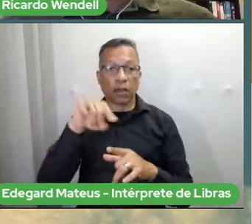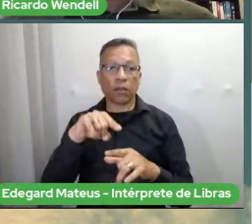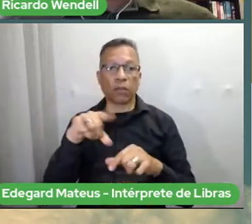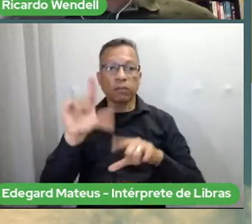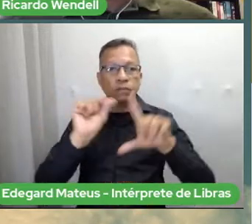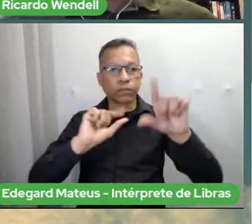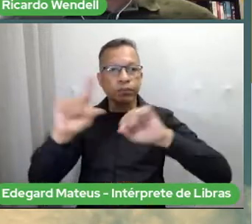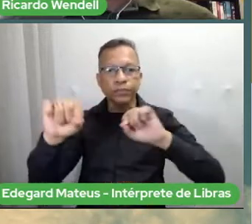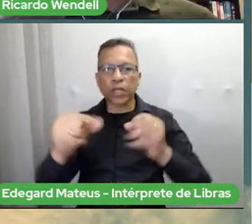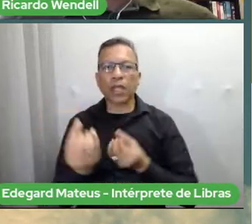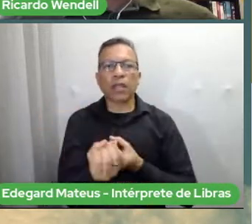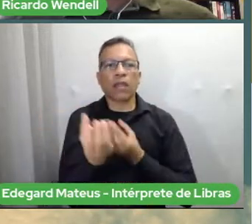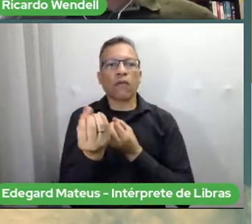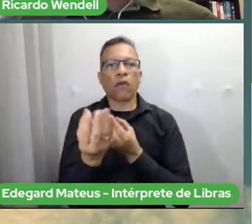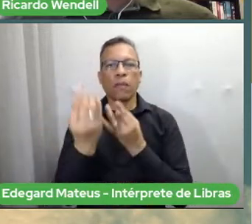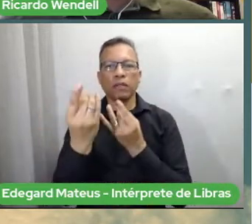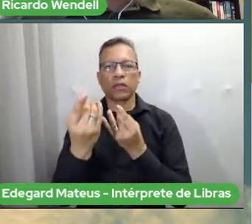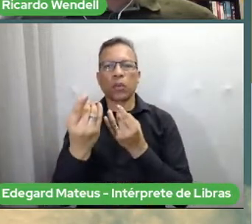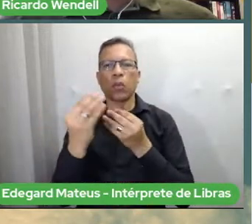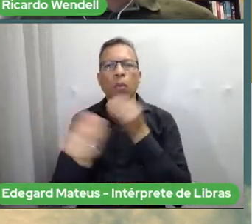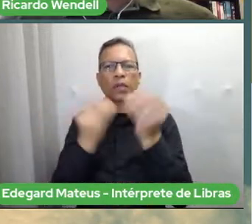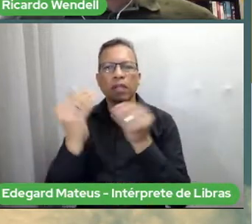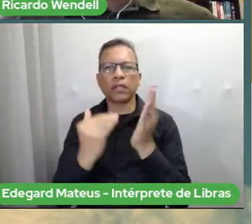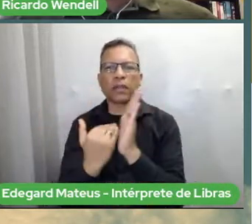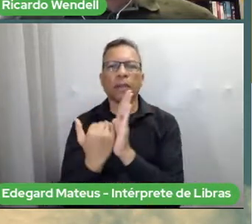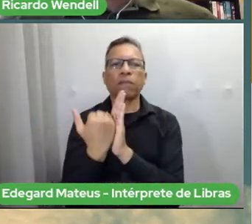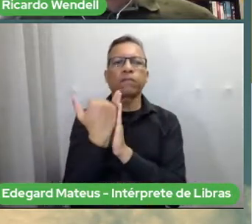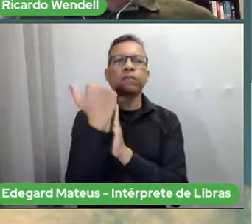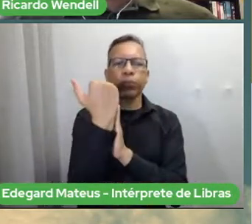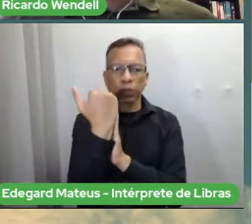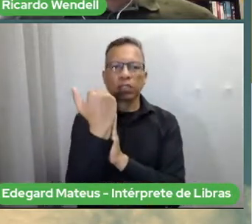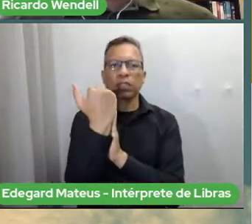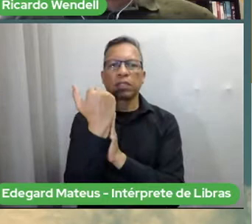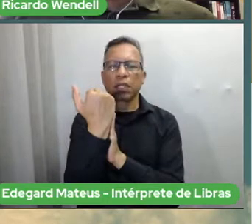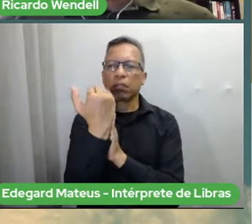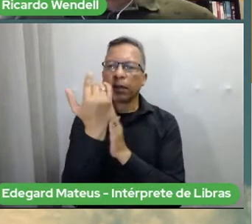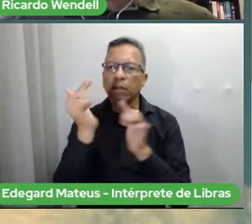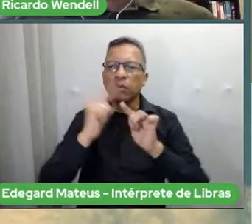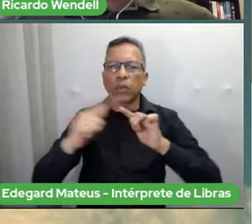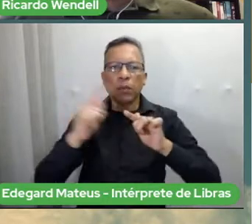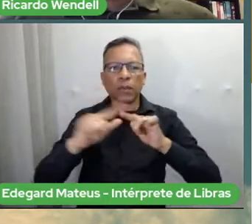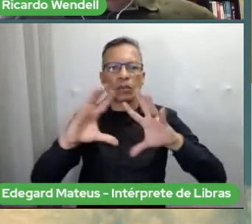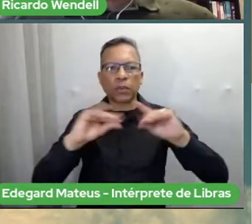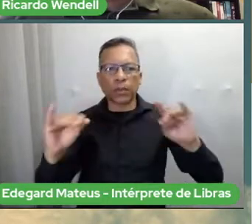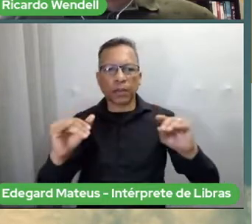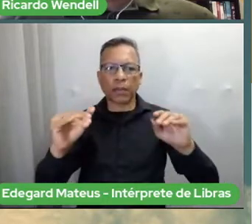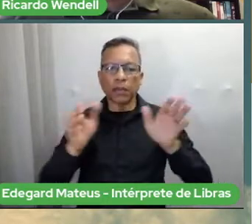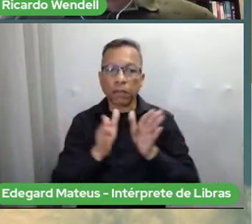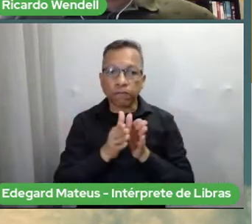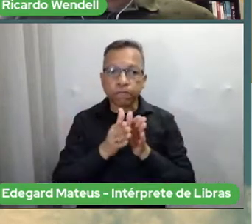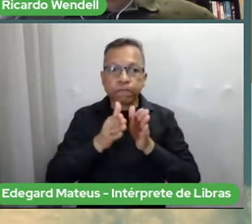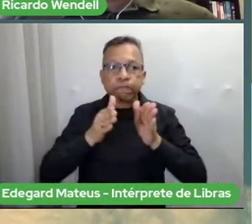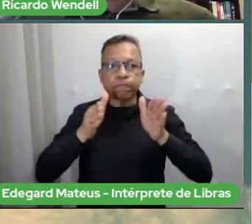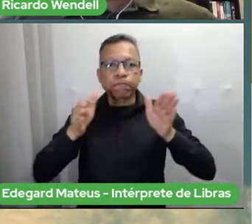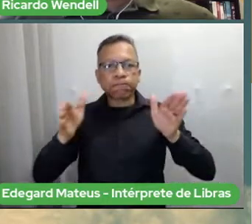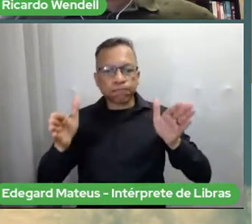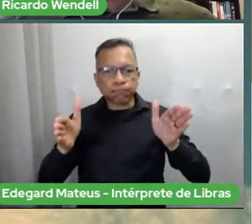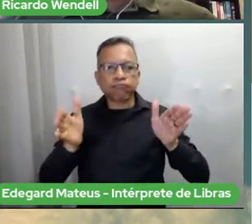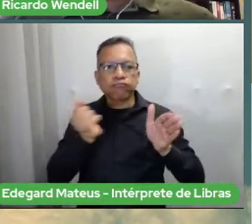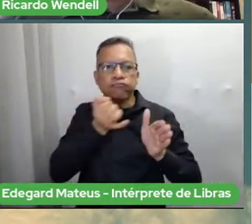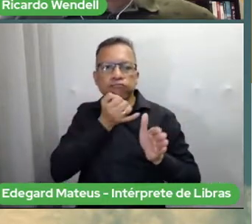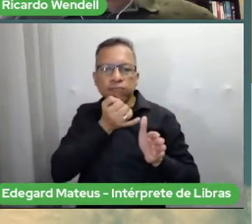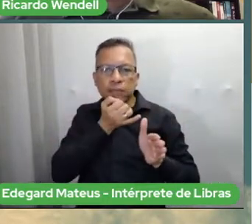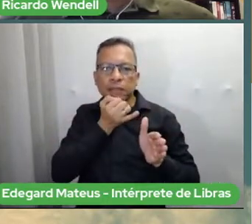Como que a gente expande essa solução à medida que o negócio cresce? Ou seja, uma vez